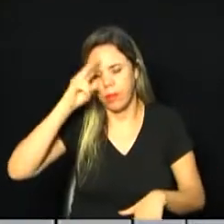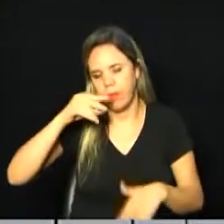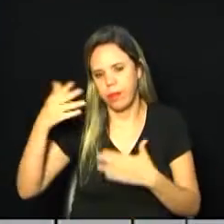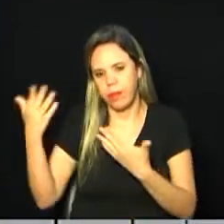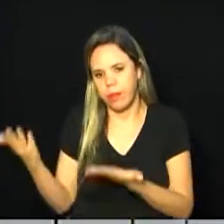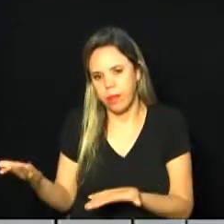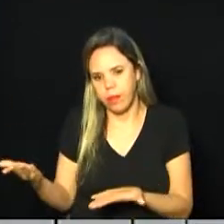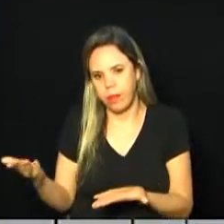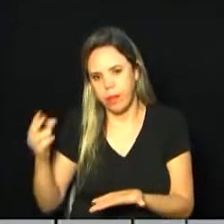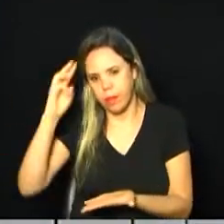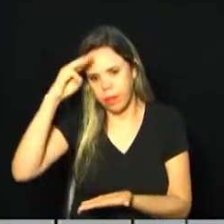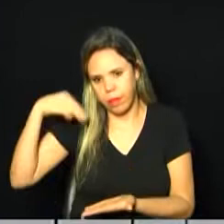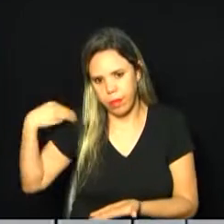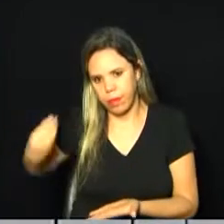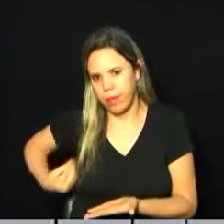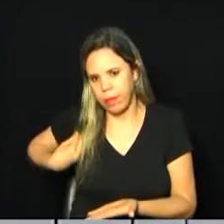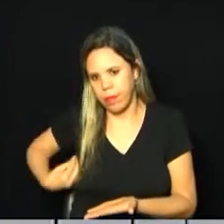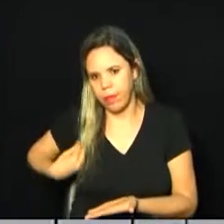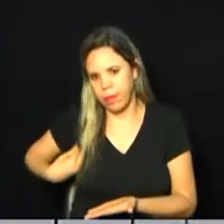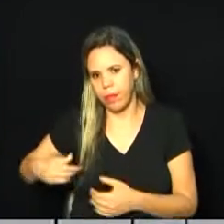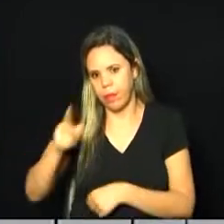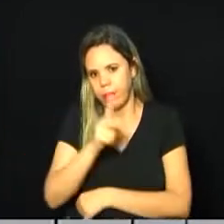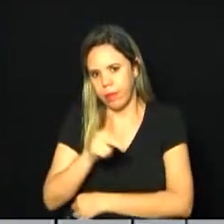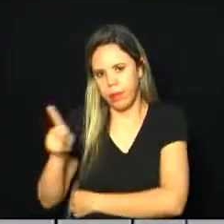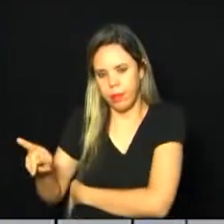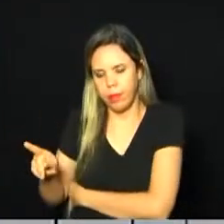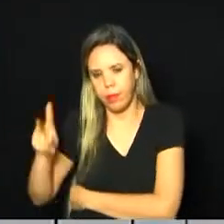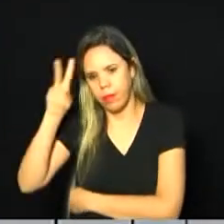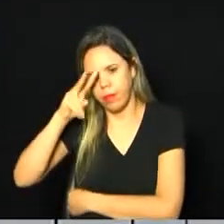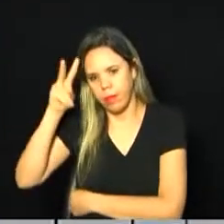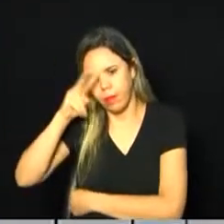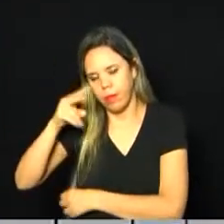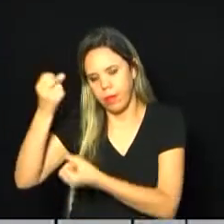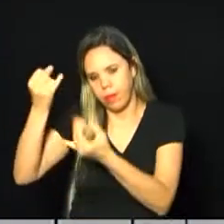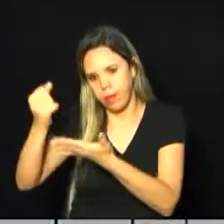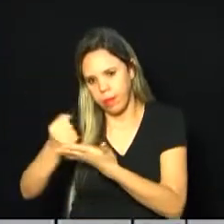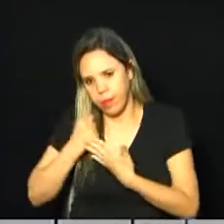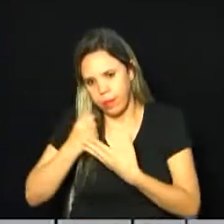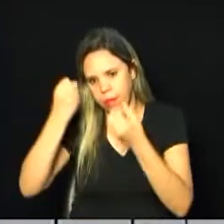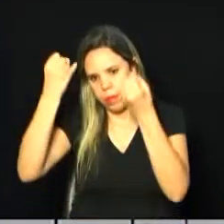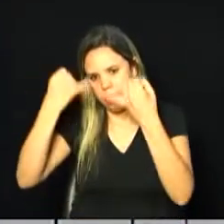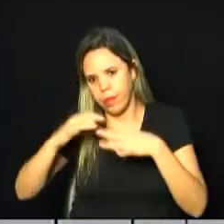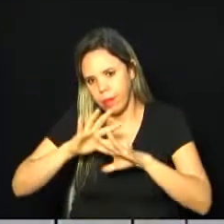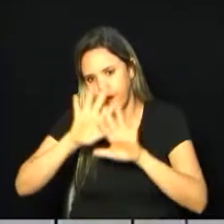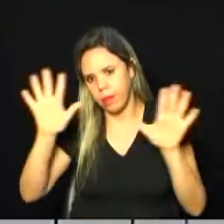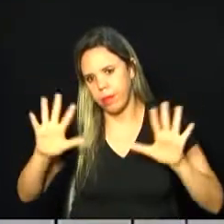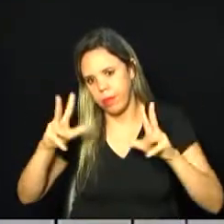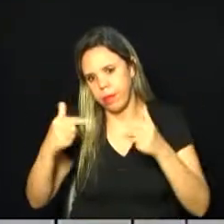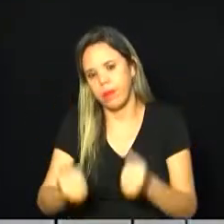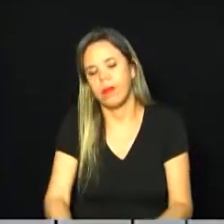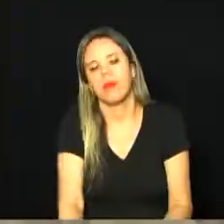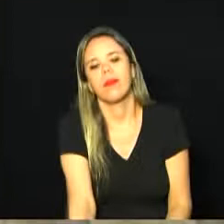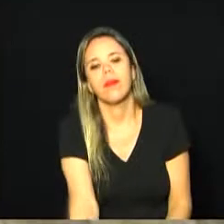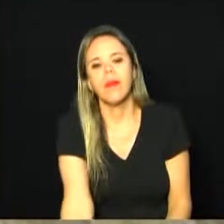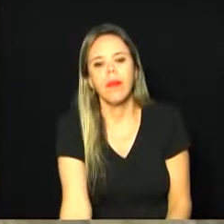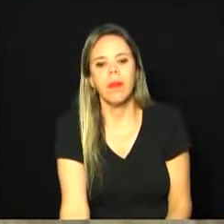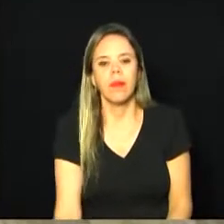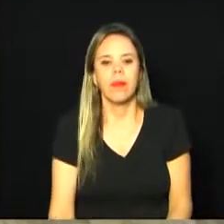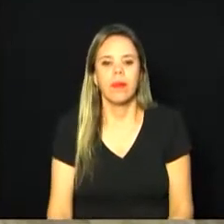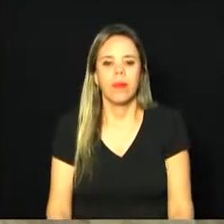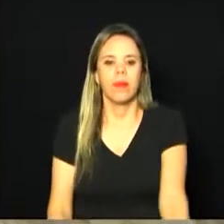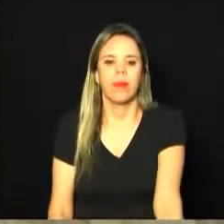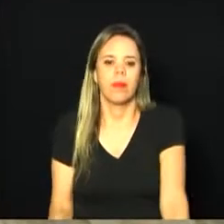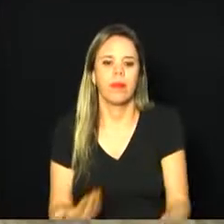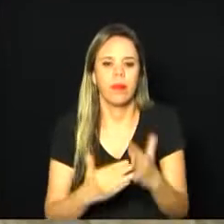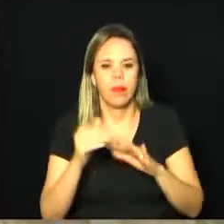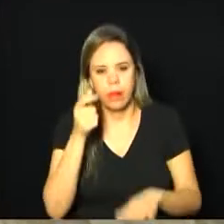sem Mariana que você está com um professor de história para nos ajudar a esclarecer tudo isso e você está em um